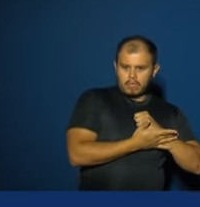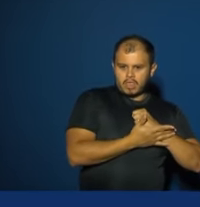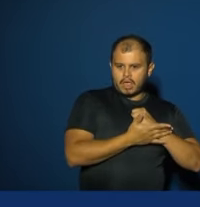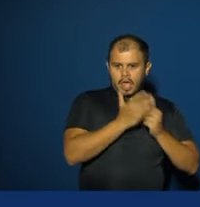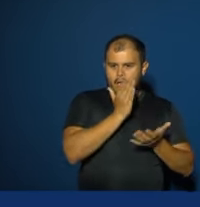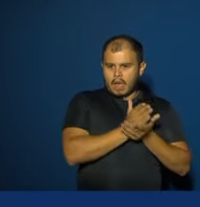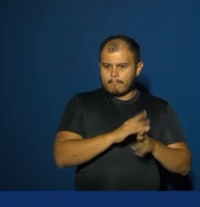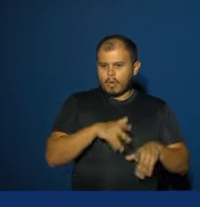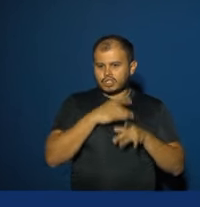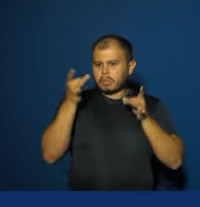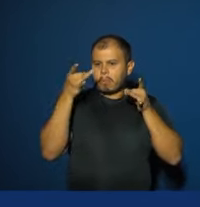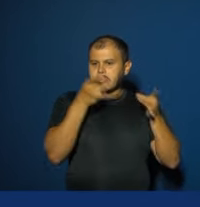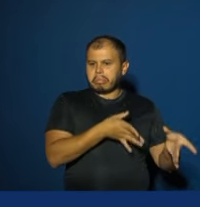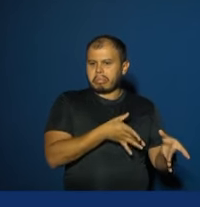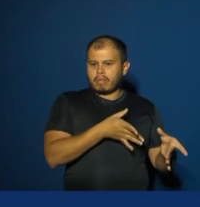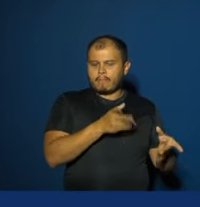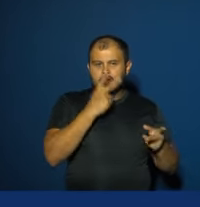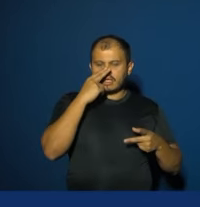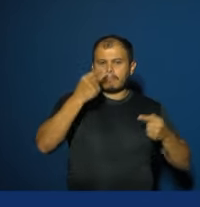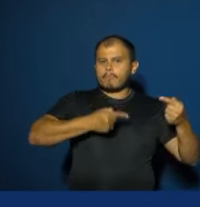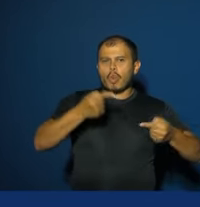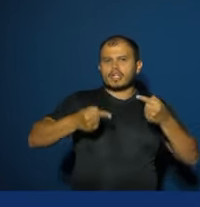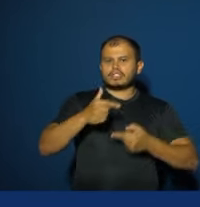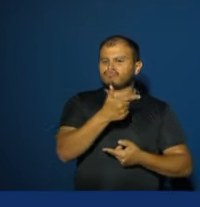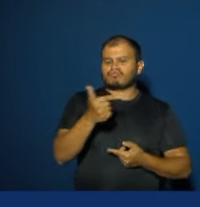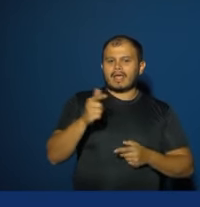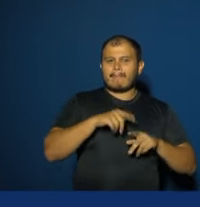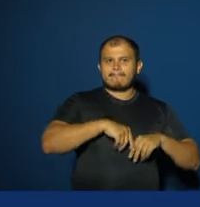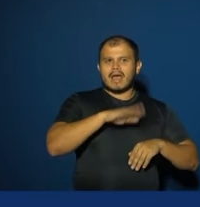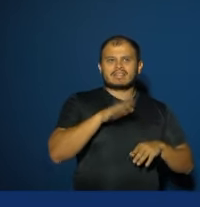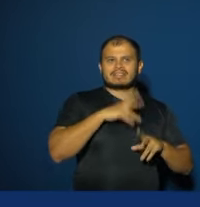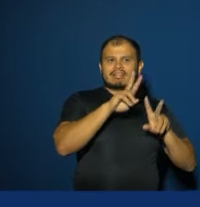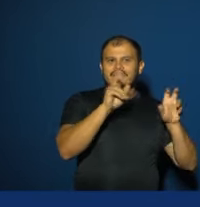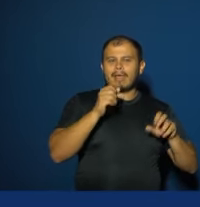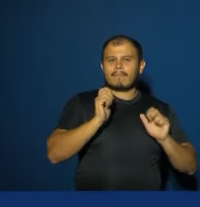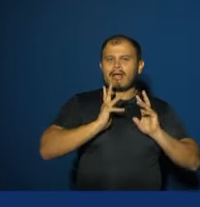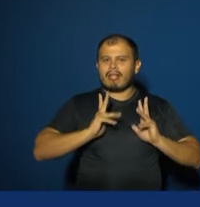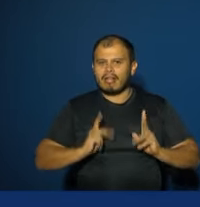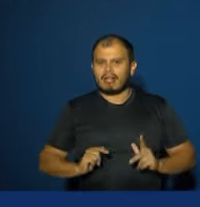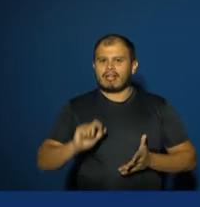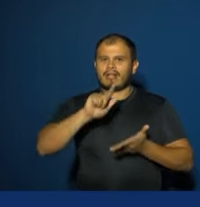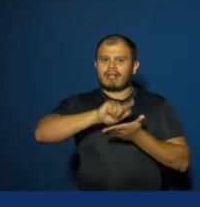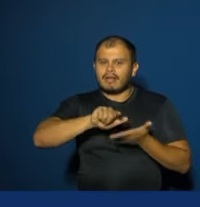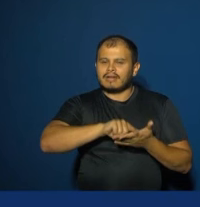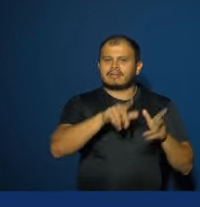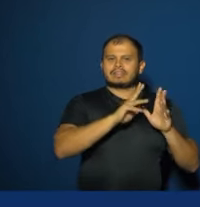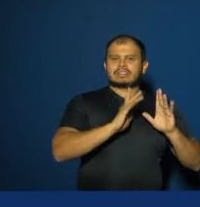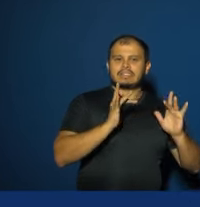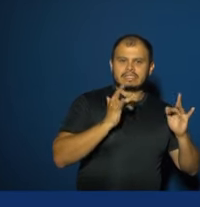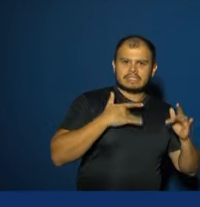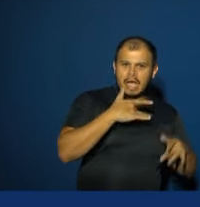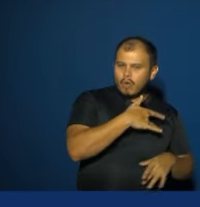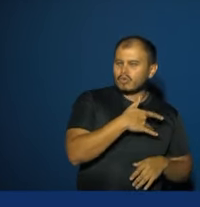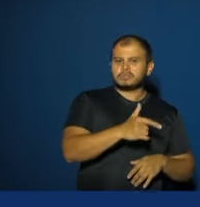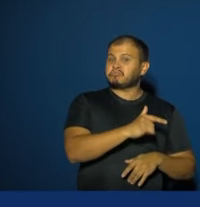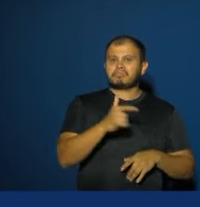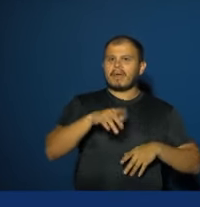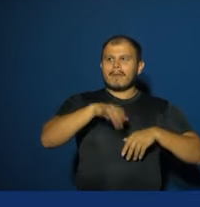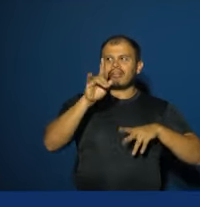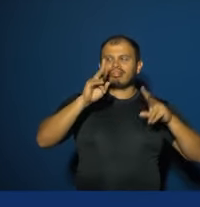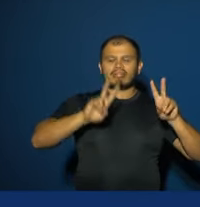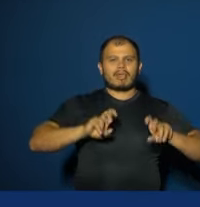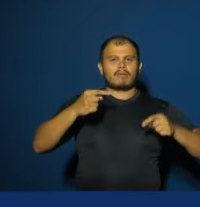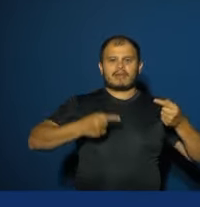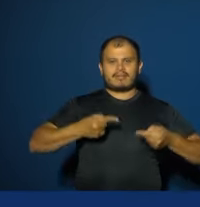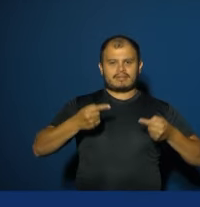saiu da pauta política né saneamento não é mais um icho né não é não tá mais na agenda dos jornais né